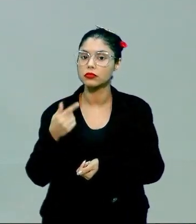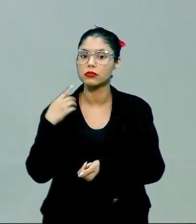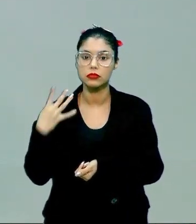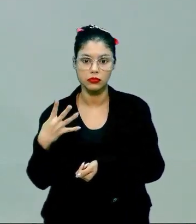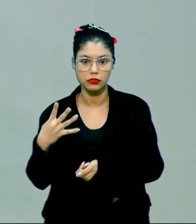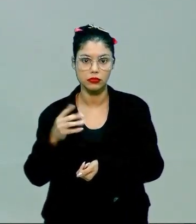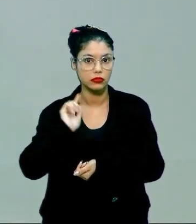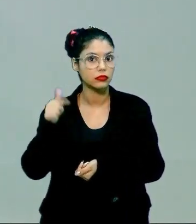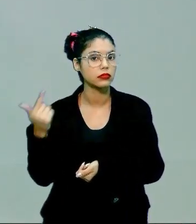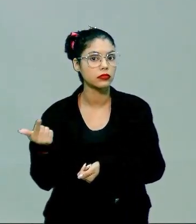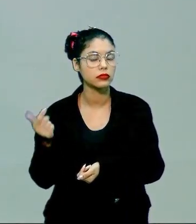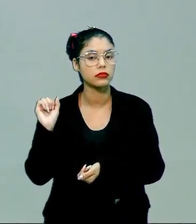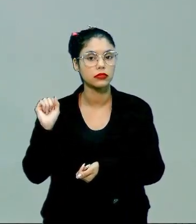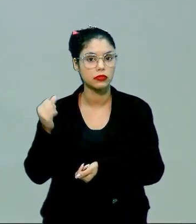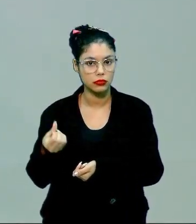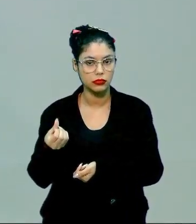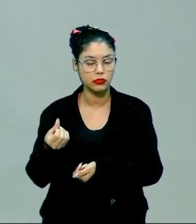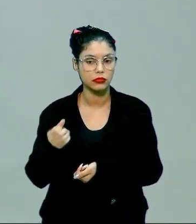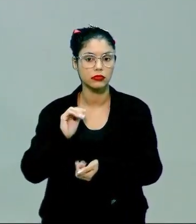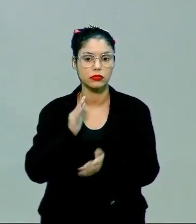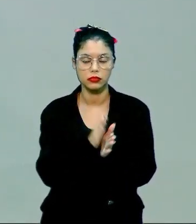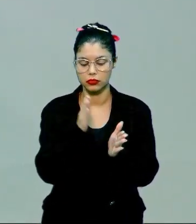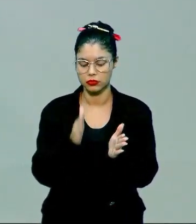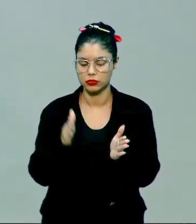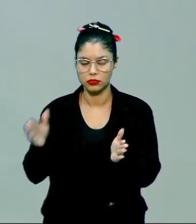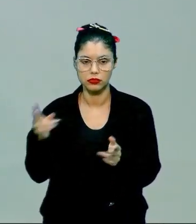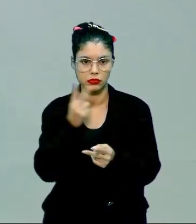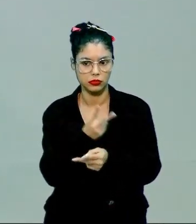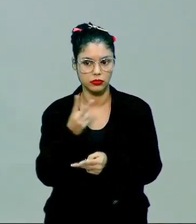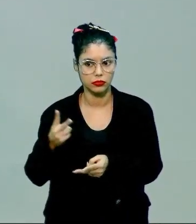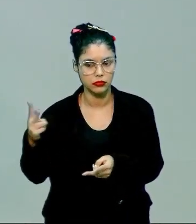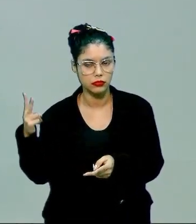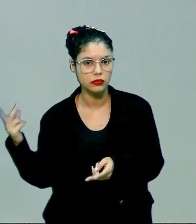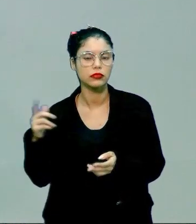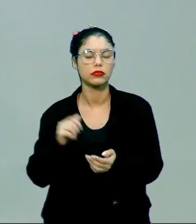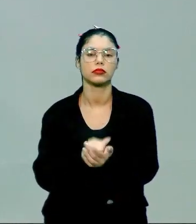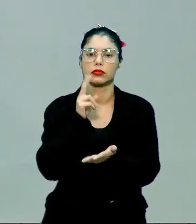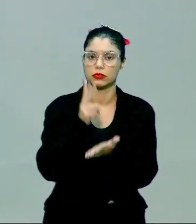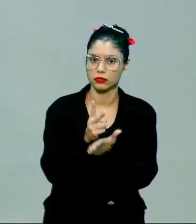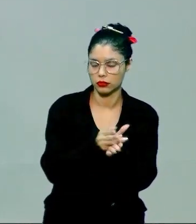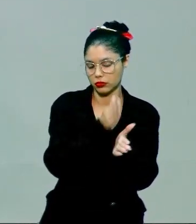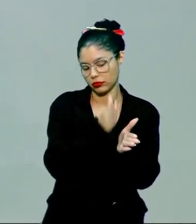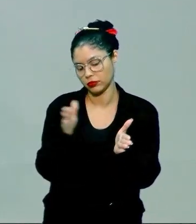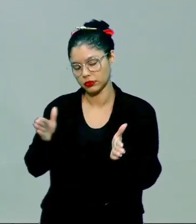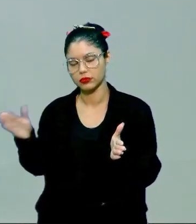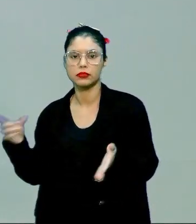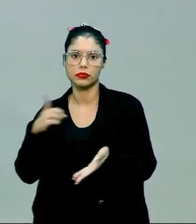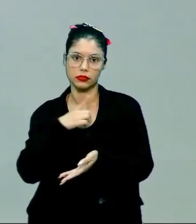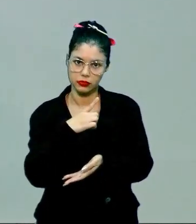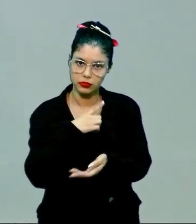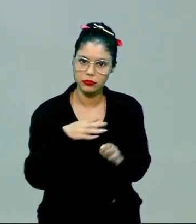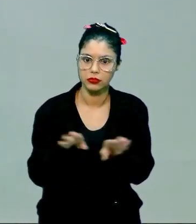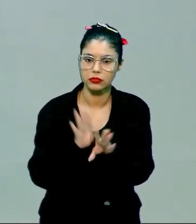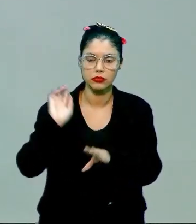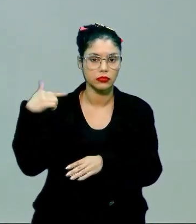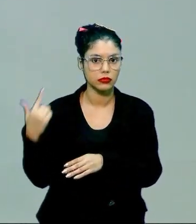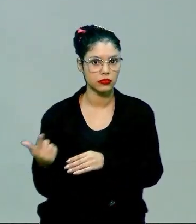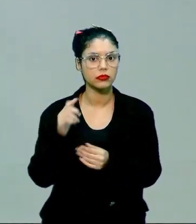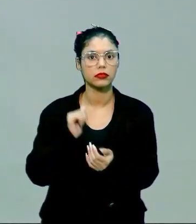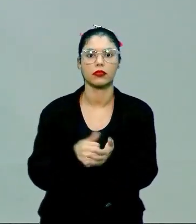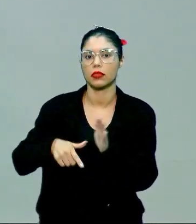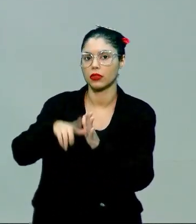próximo? 4. Quem é o próximo? 6. Ele está aumentando de 2 em 2. Toda a sequência que eu consigo deduzir os próximos a partir